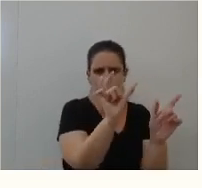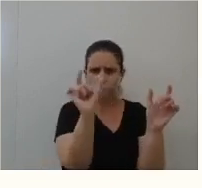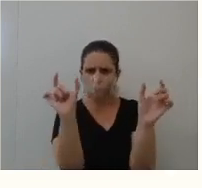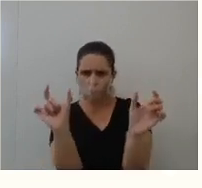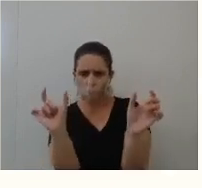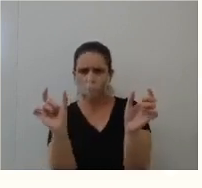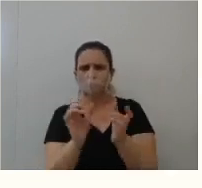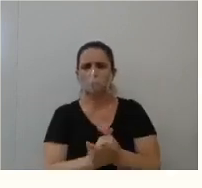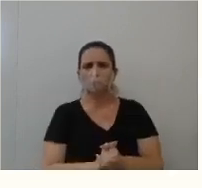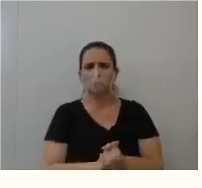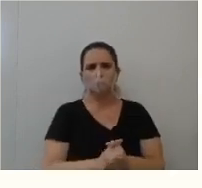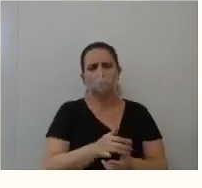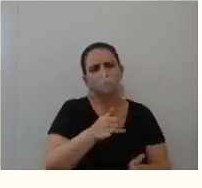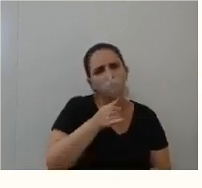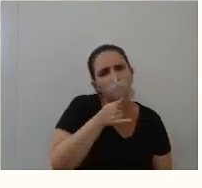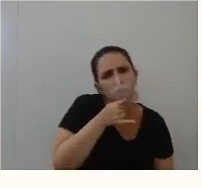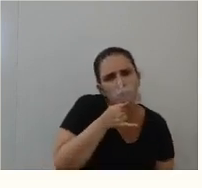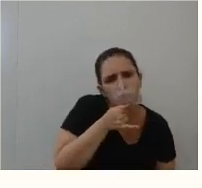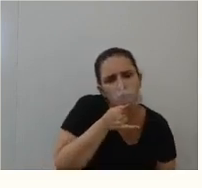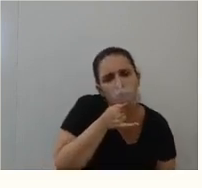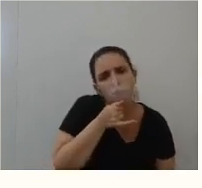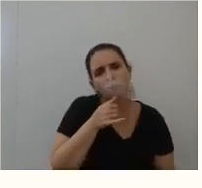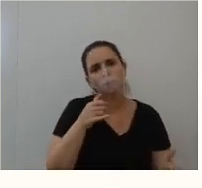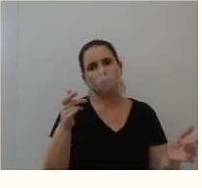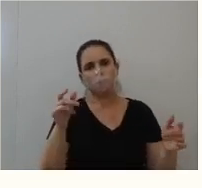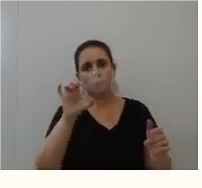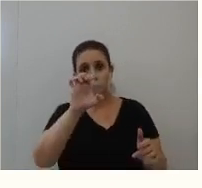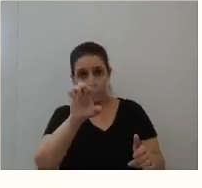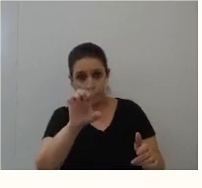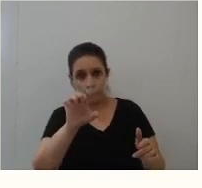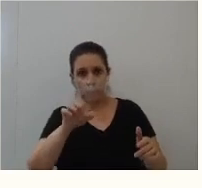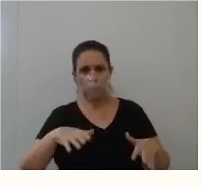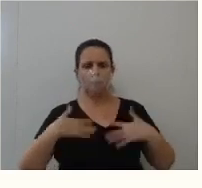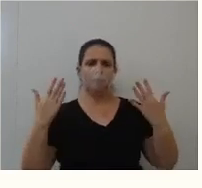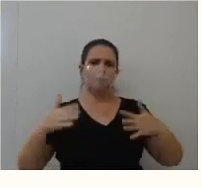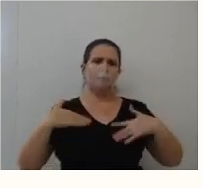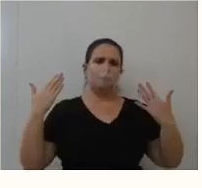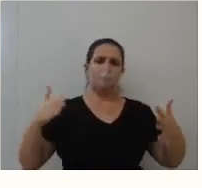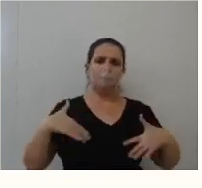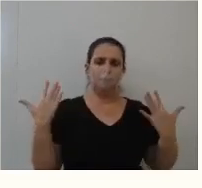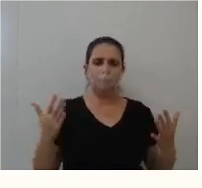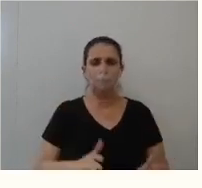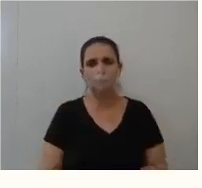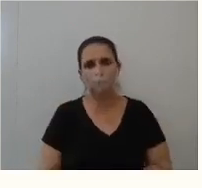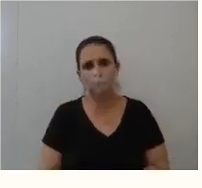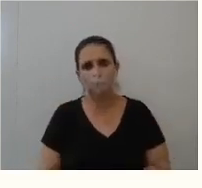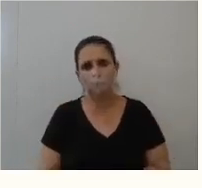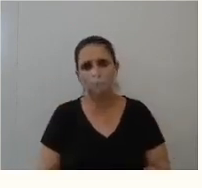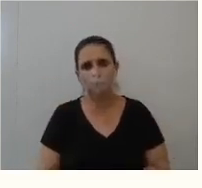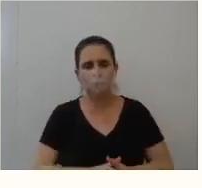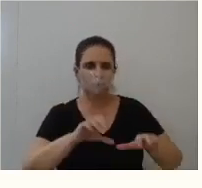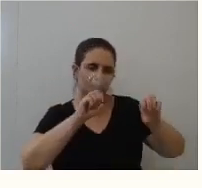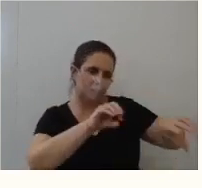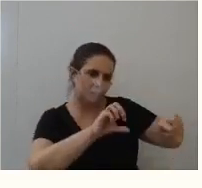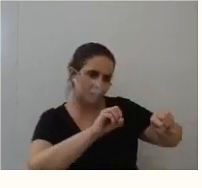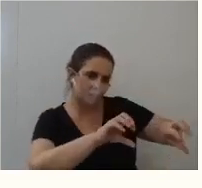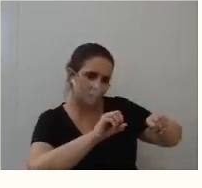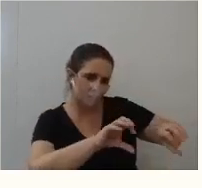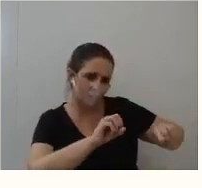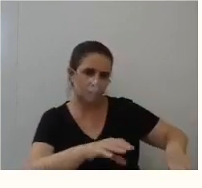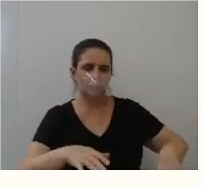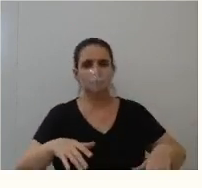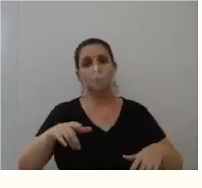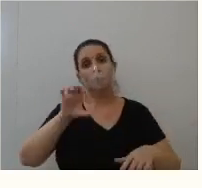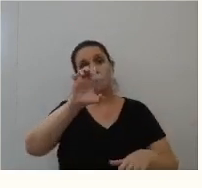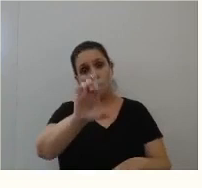Olha ali, ó. Tristeza e alegria são dois substantivos, tá vendo, ó? Ó, ensinam e divertem